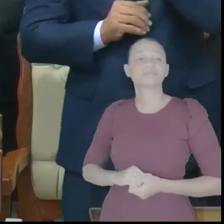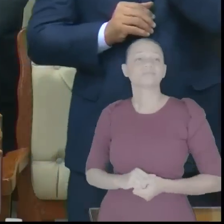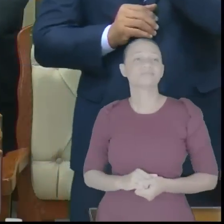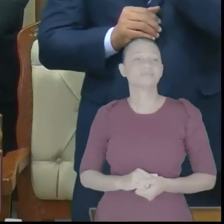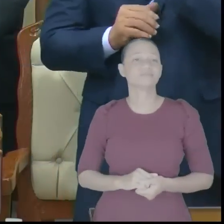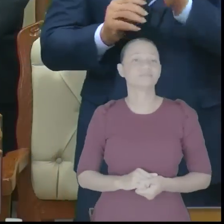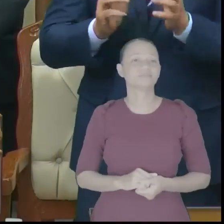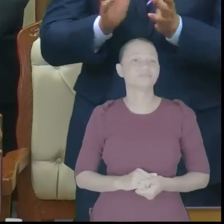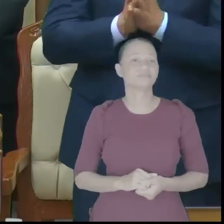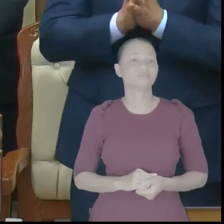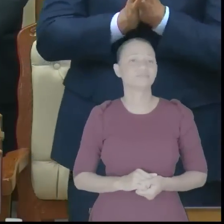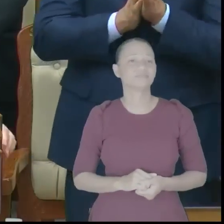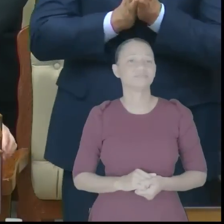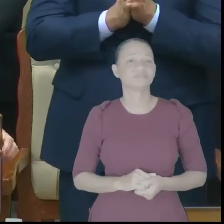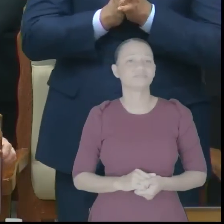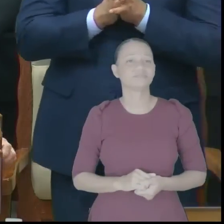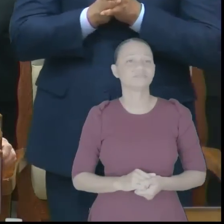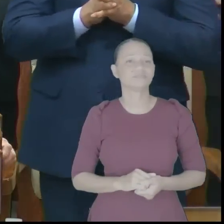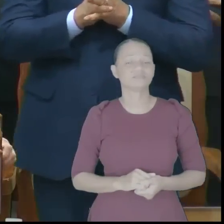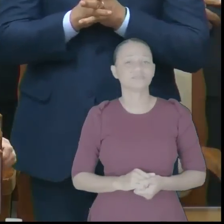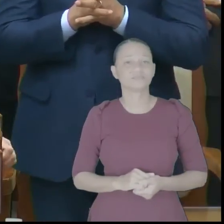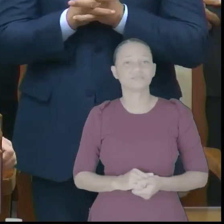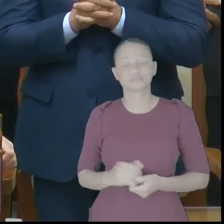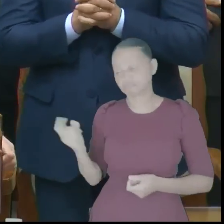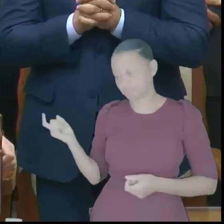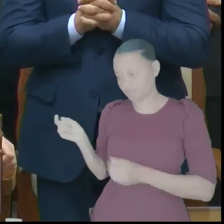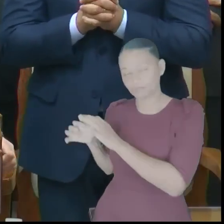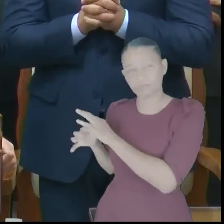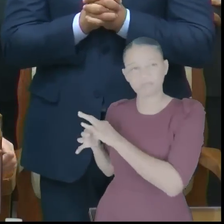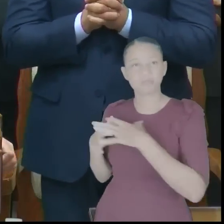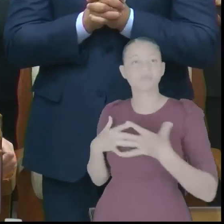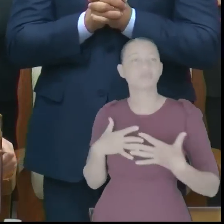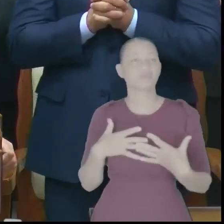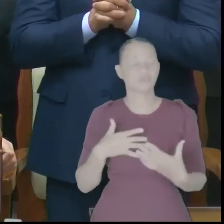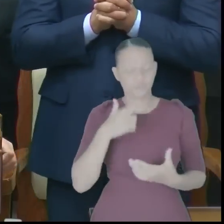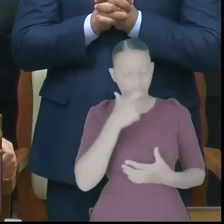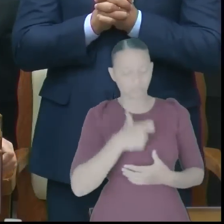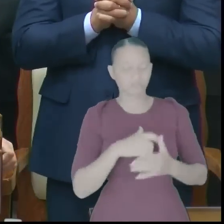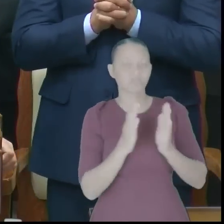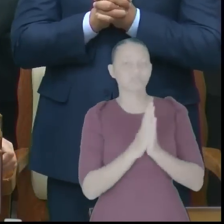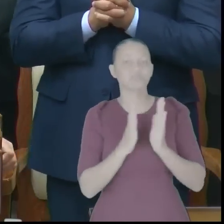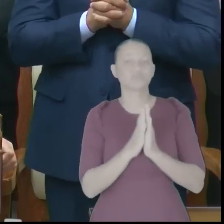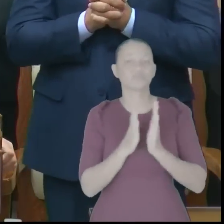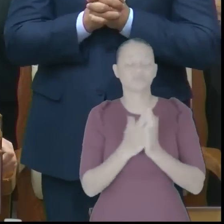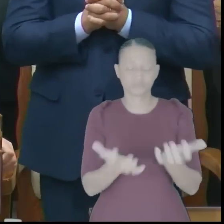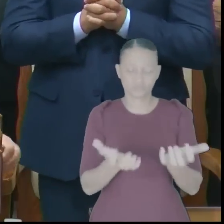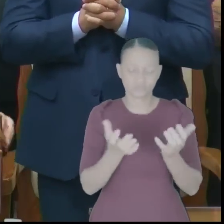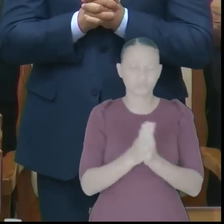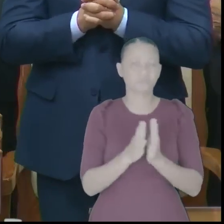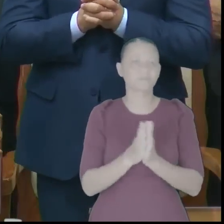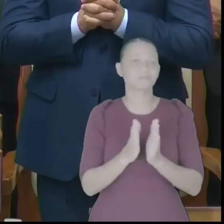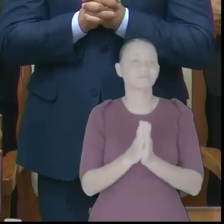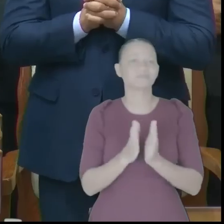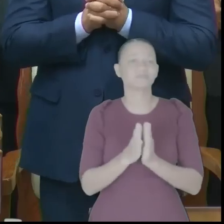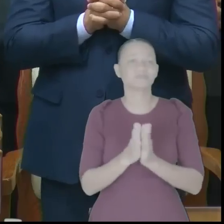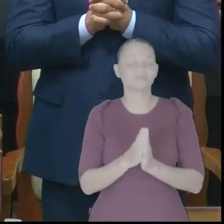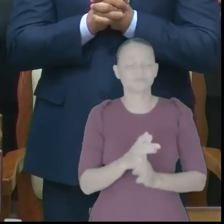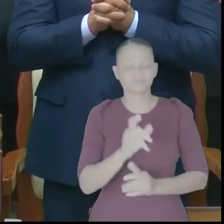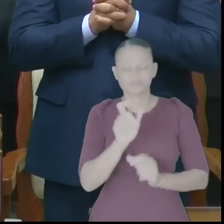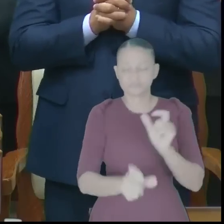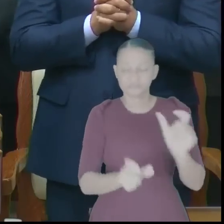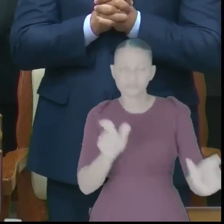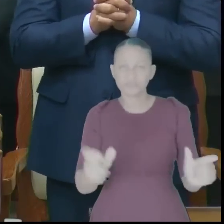É? Então o pastor nos deu autorização para orar e eu quero orar. E eu vou orar por essas pessoas